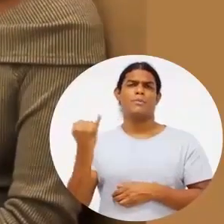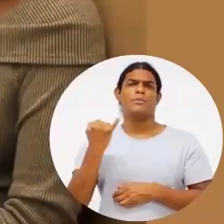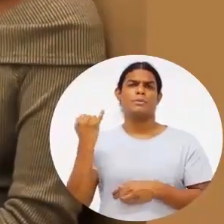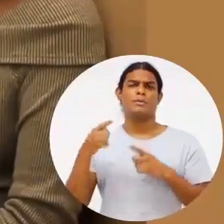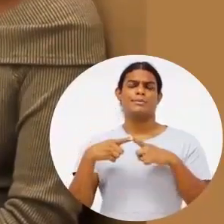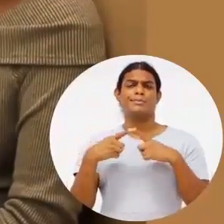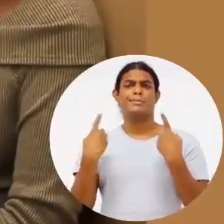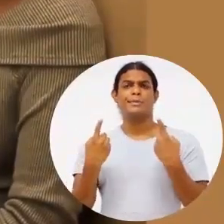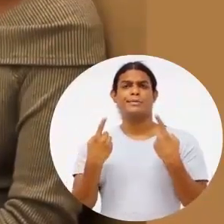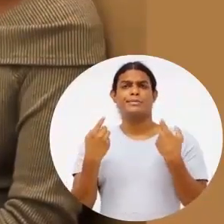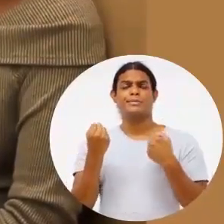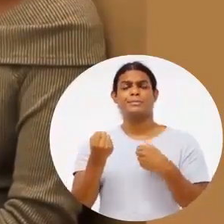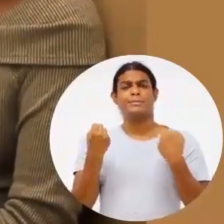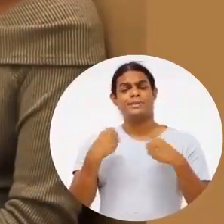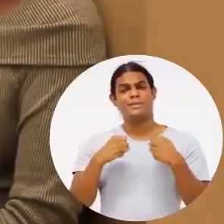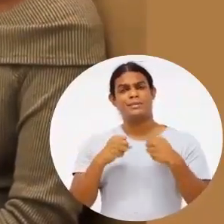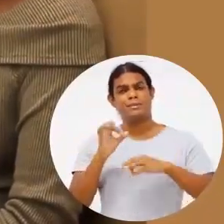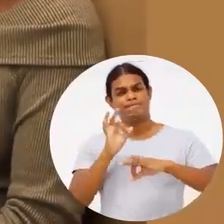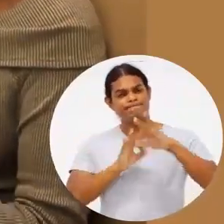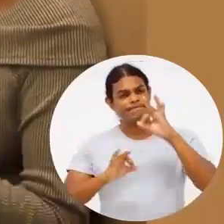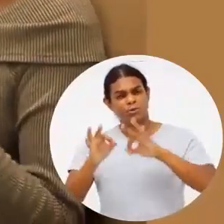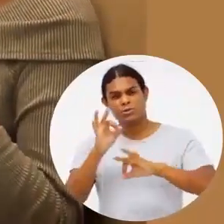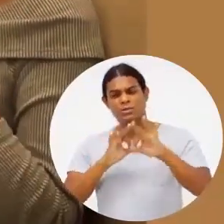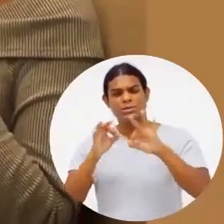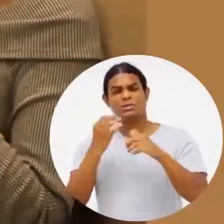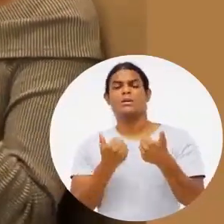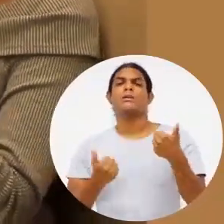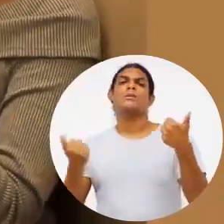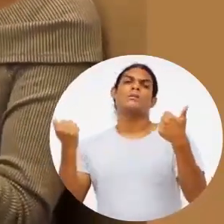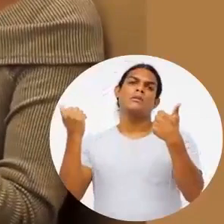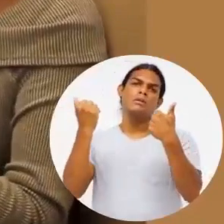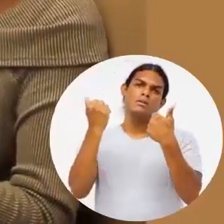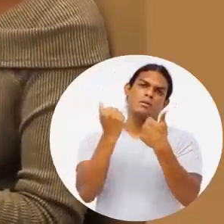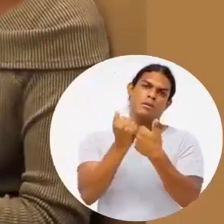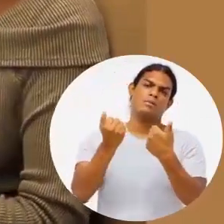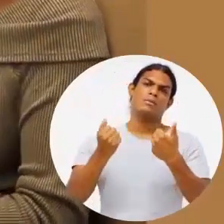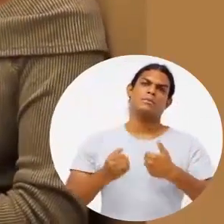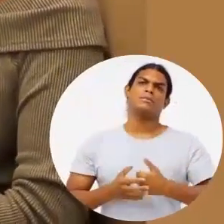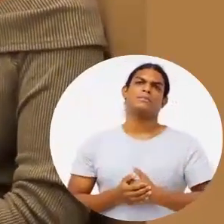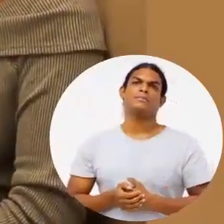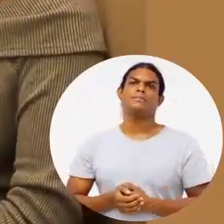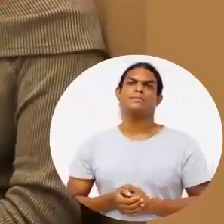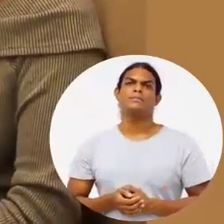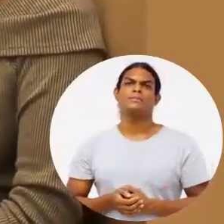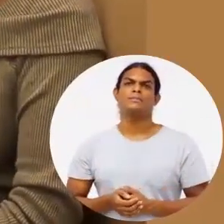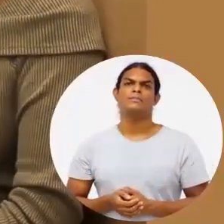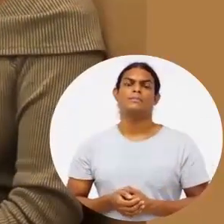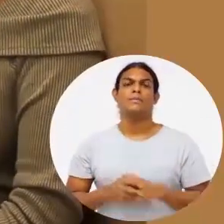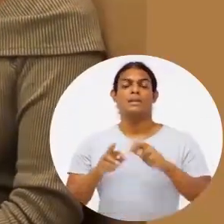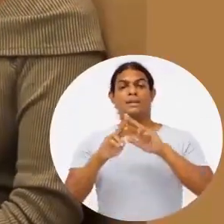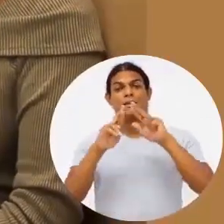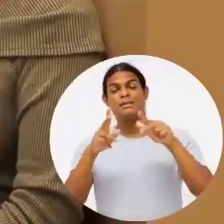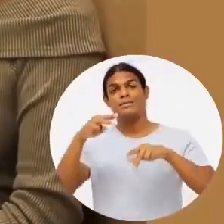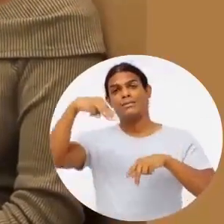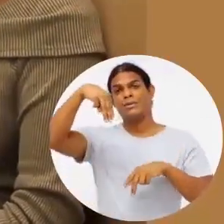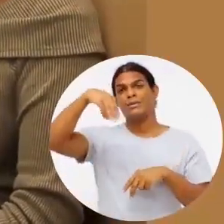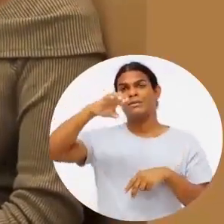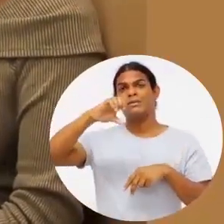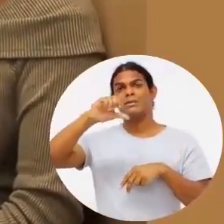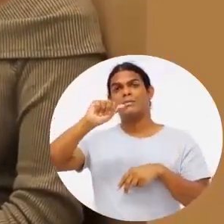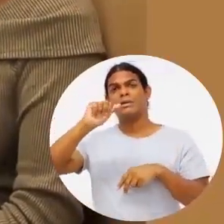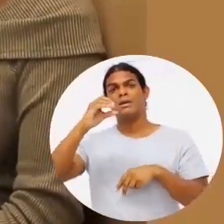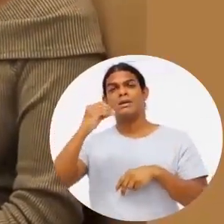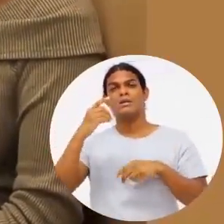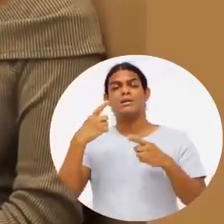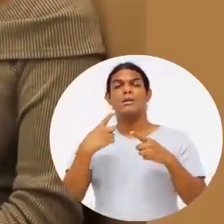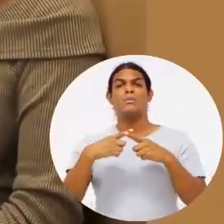Dá. Mas você tem que fazer alguns ajustes. Tem que haver uma adaptação. Tem que haver uma adaptação, é diferente da MEAC, que a gente pensou.